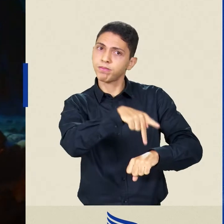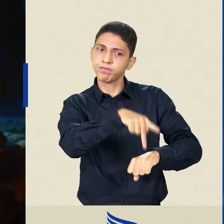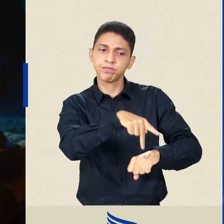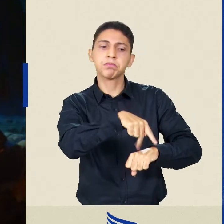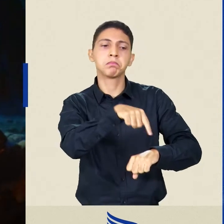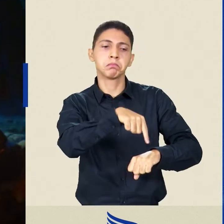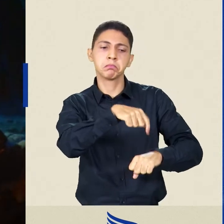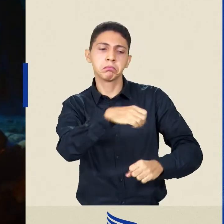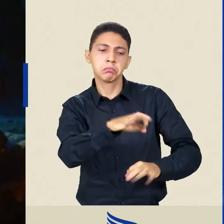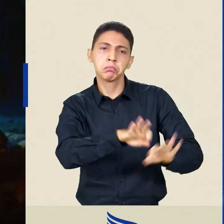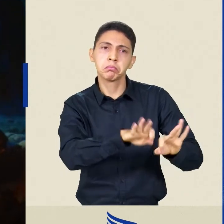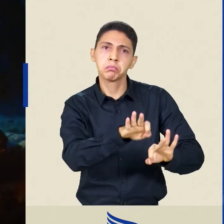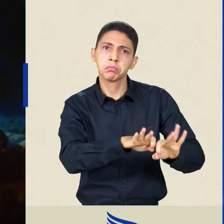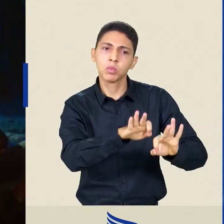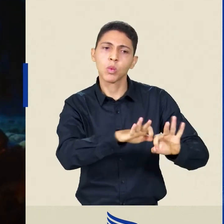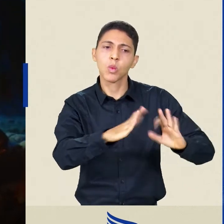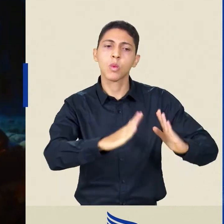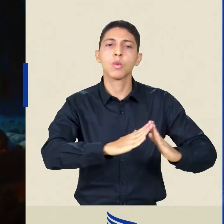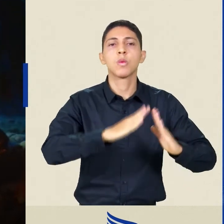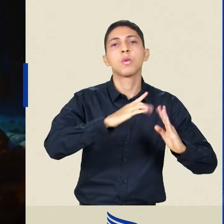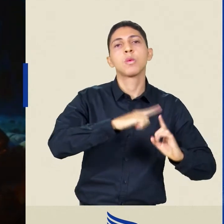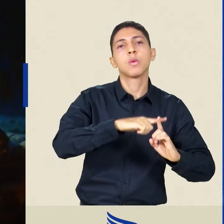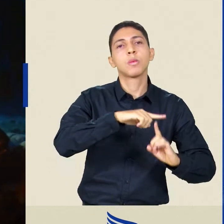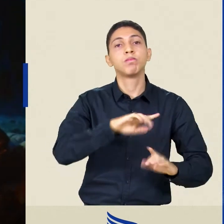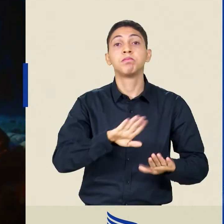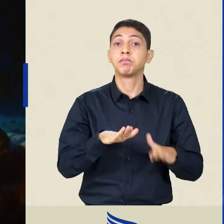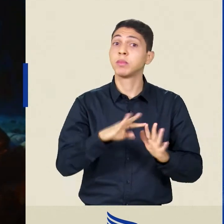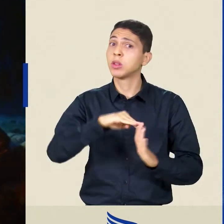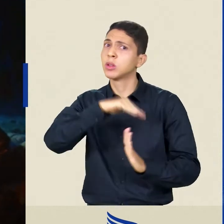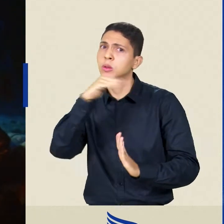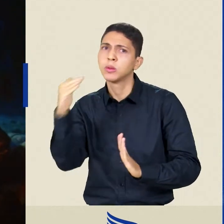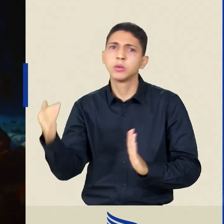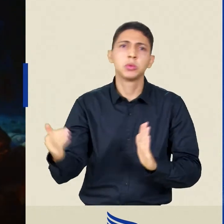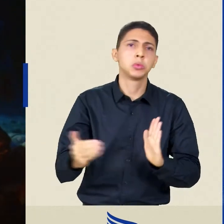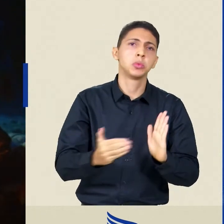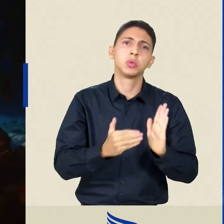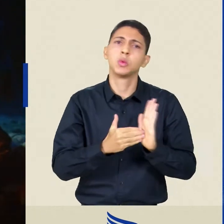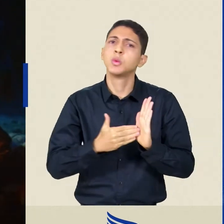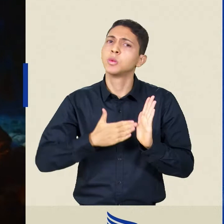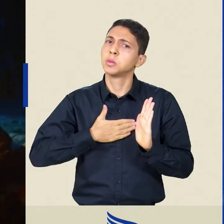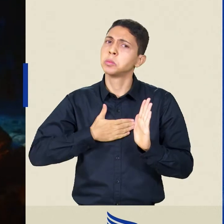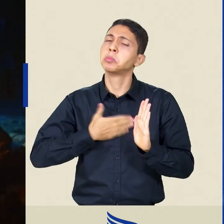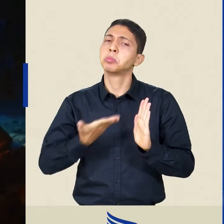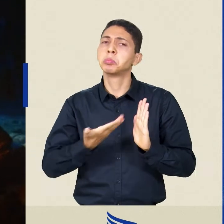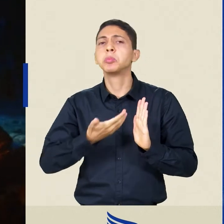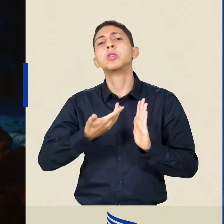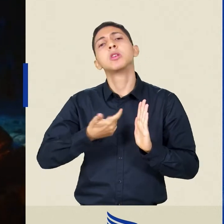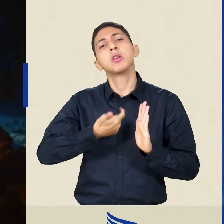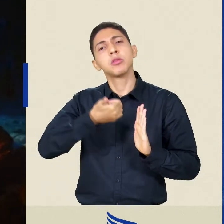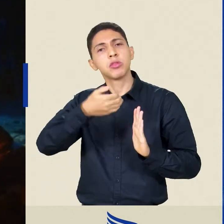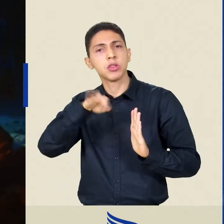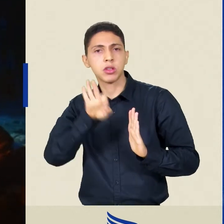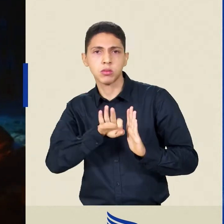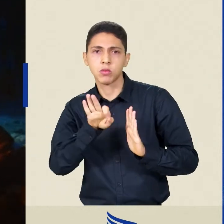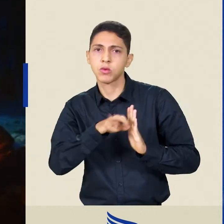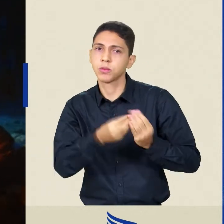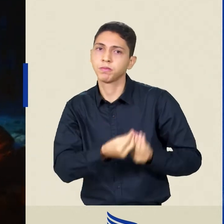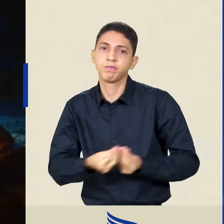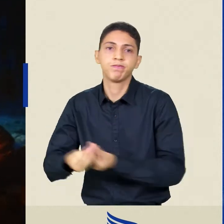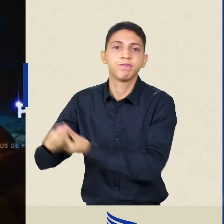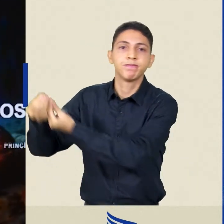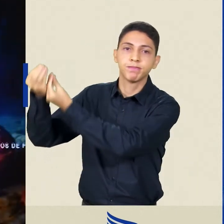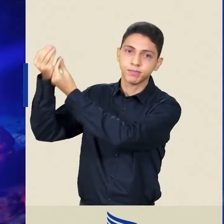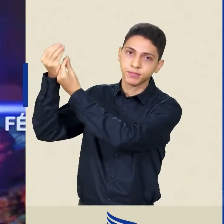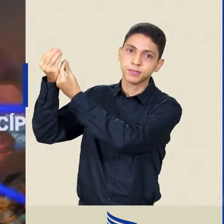coluna, será a casa de Deus. E de tudo quanto me deres, certamente te darei o dízimo. Gênesis